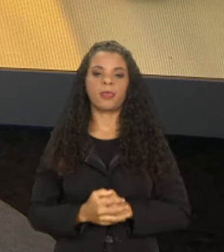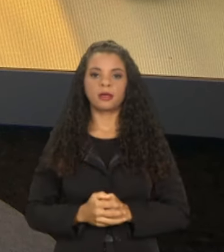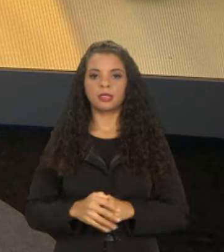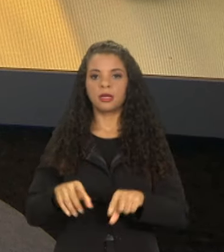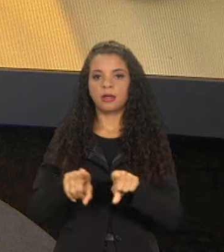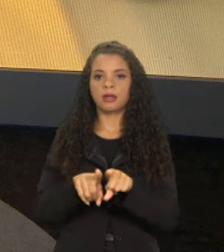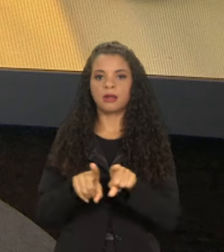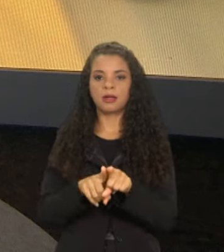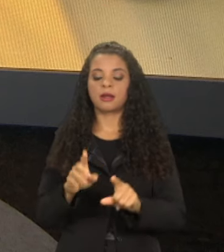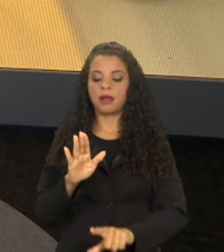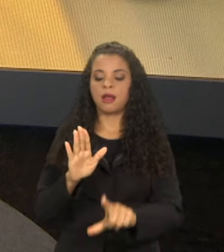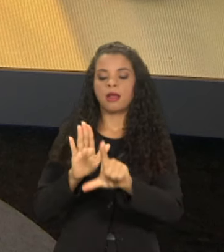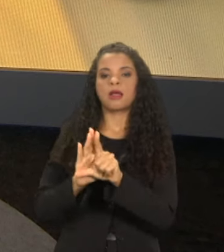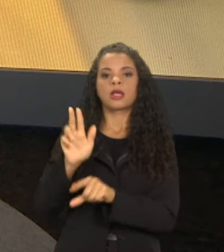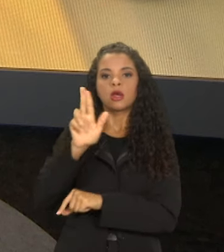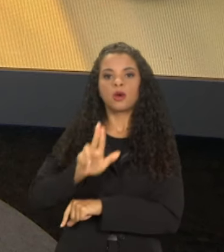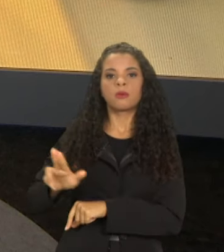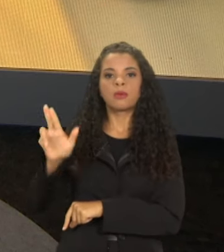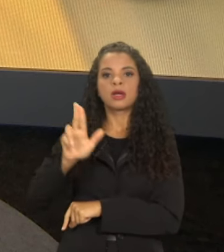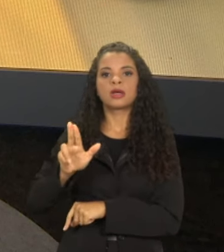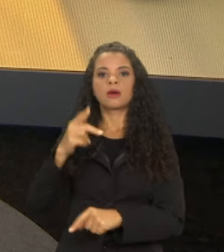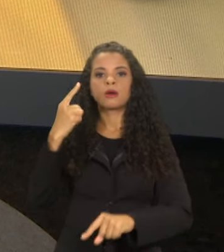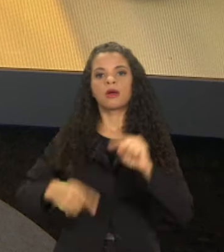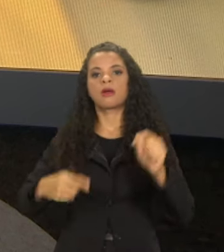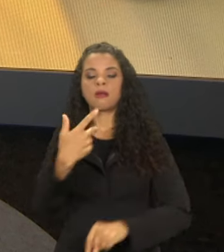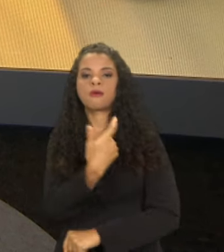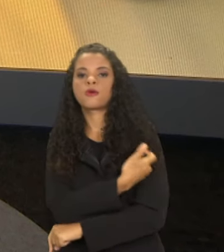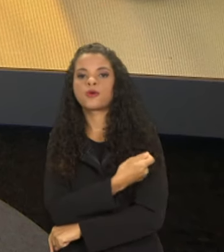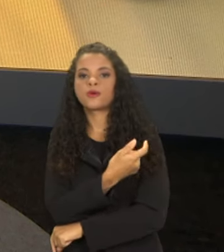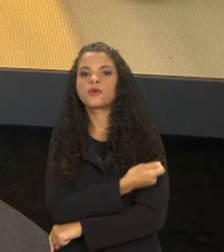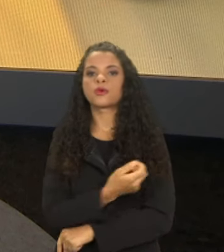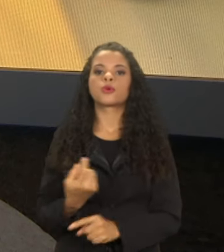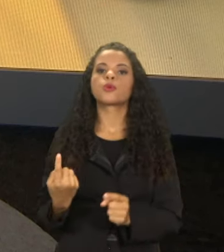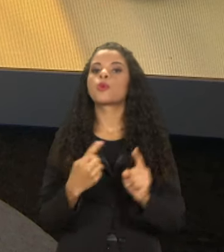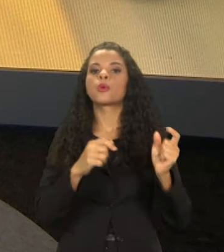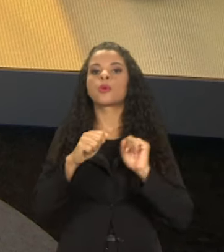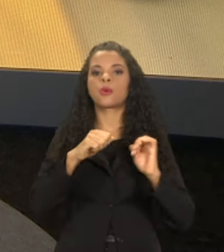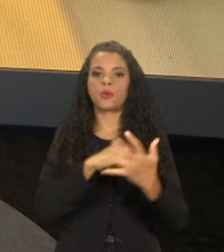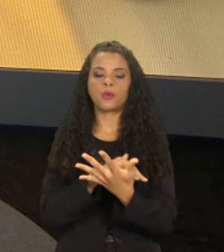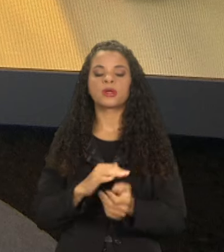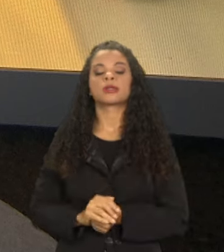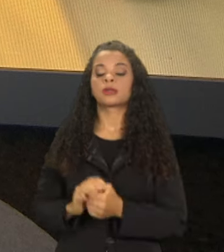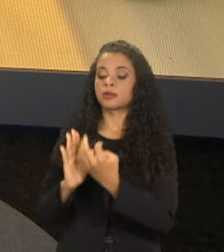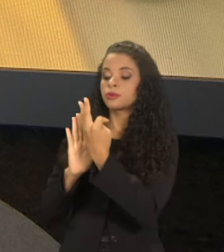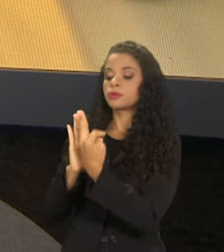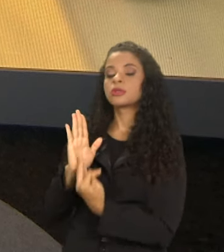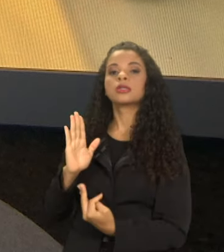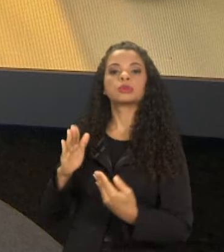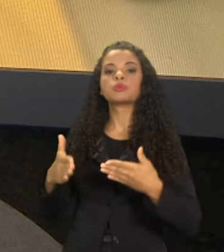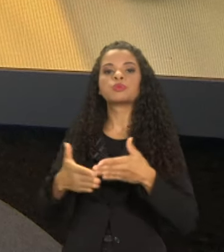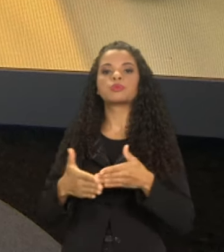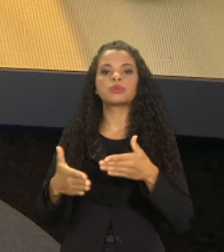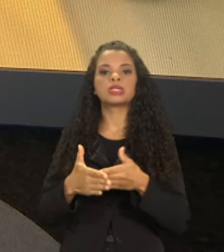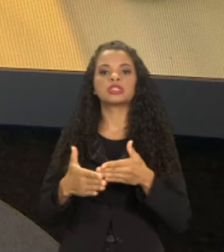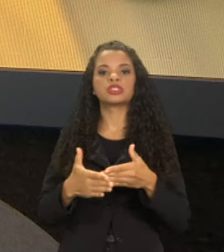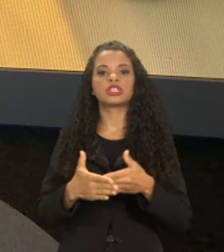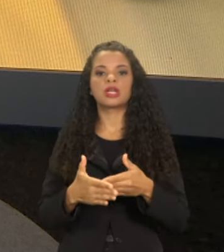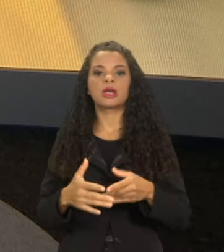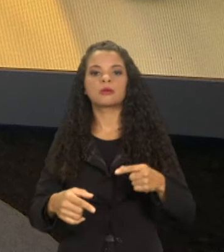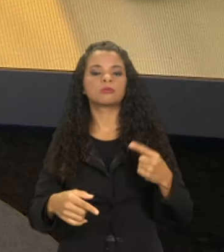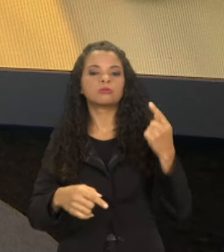proibiu a vacinação compulsória contra a Covid-19. O texto também impedia a aplicação de restrições aos não